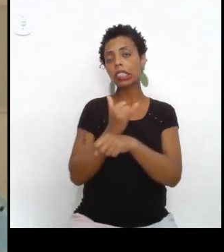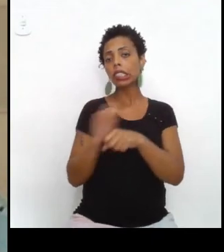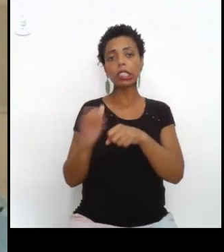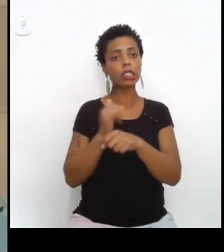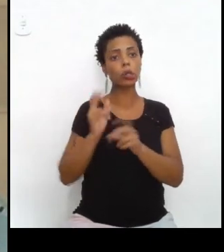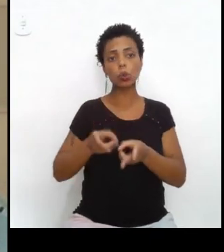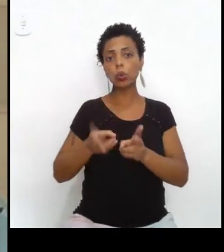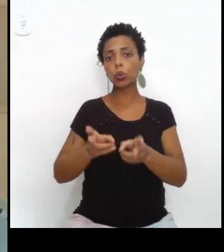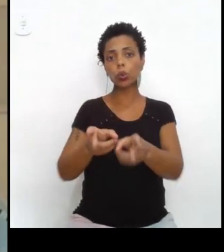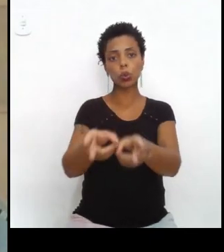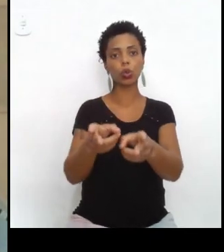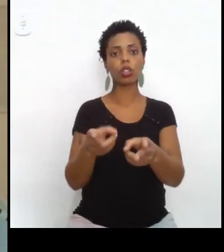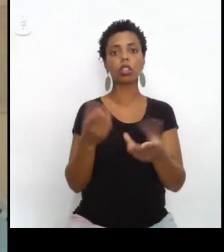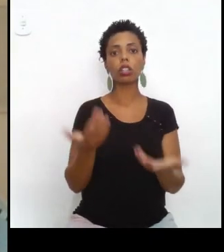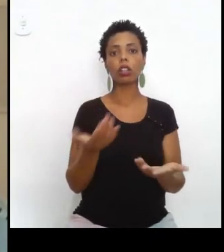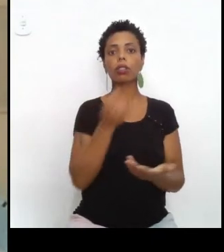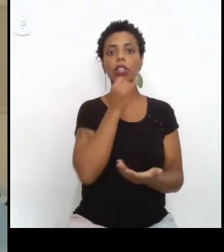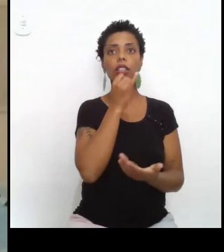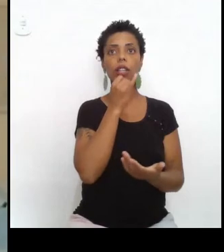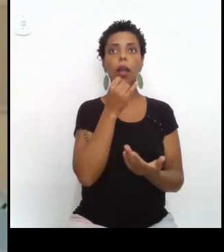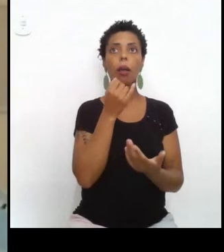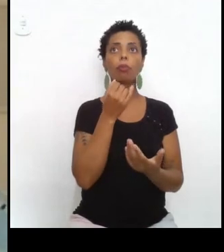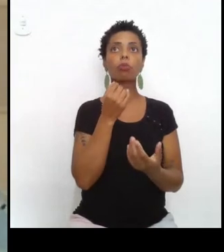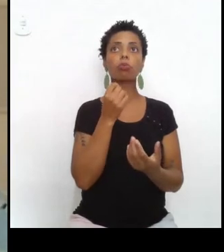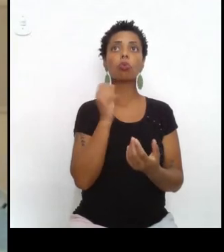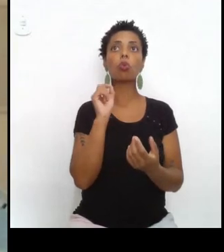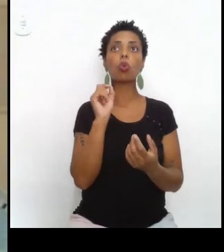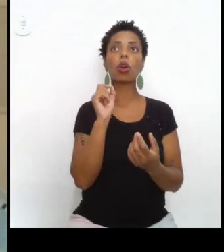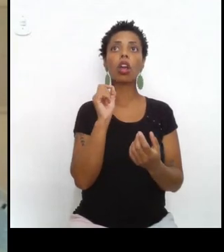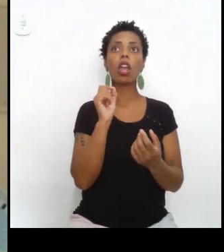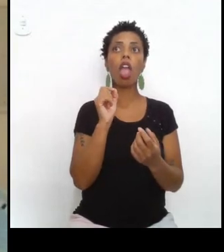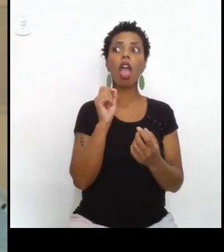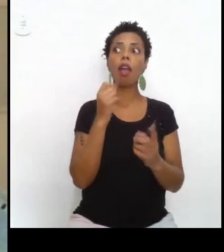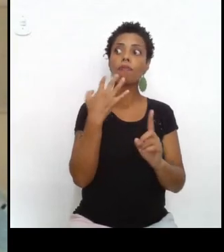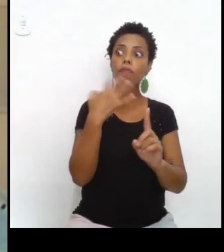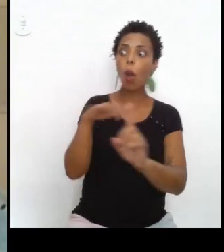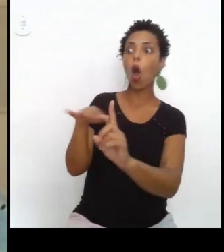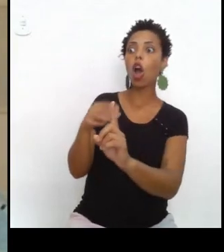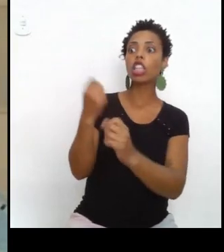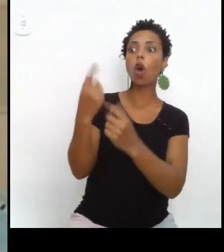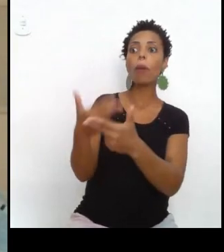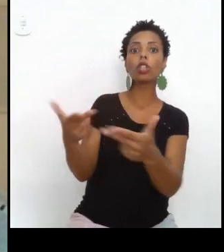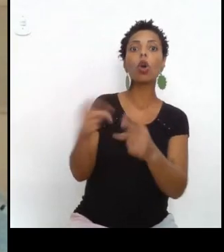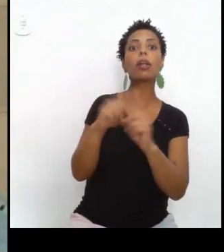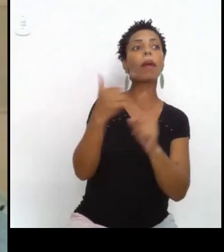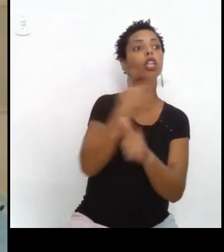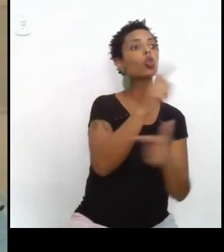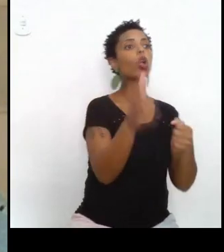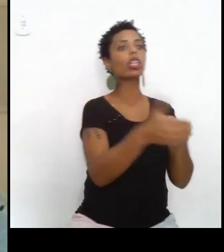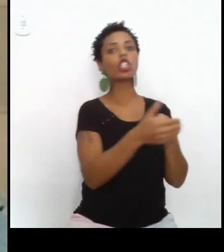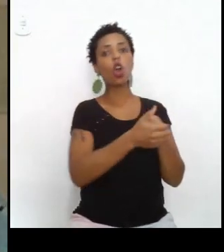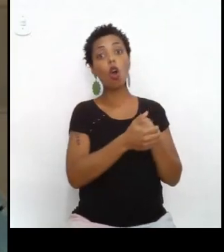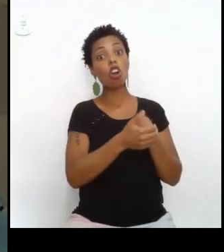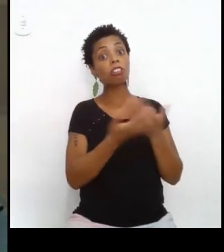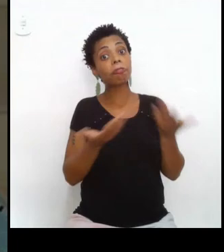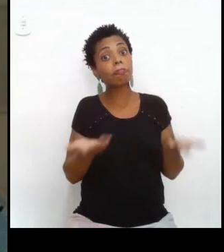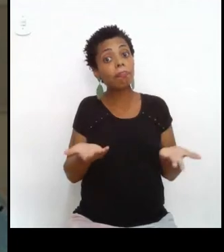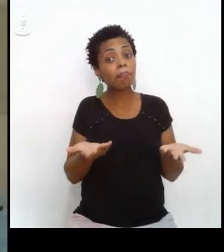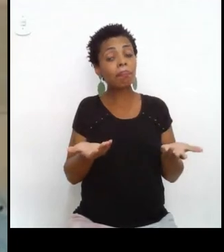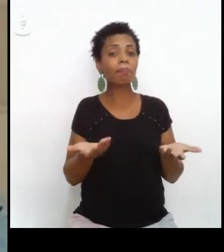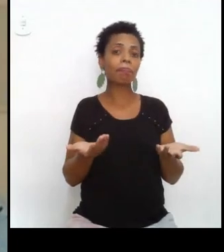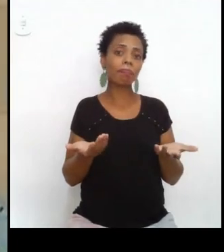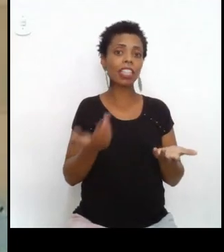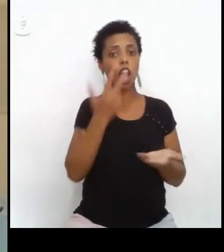fazer ver algumas coisas ou ocupar outras E aí eu acho que a gente muitas vezes